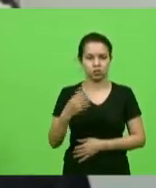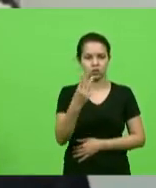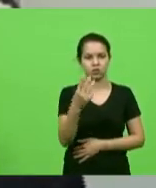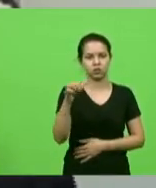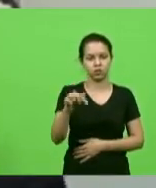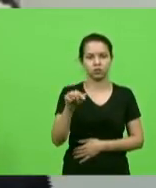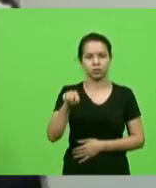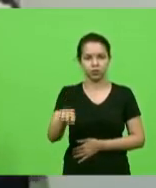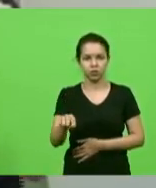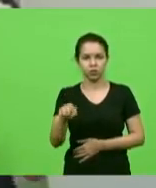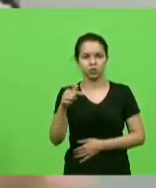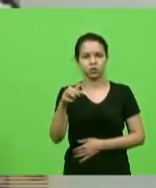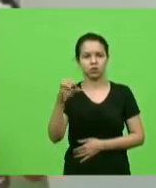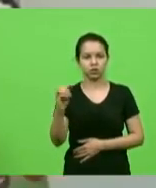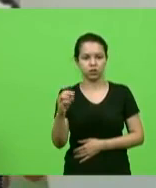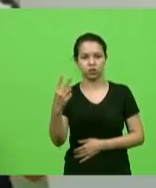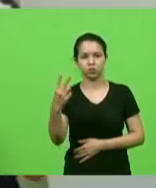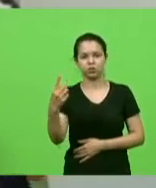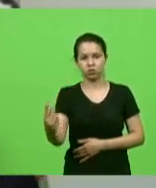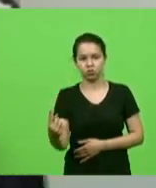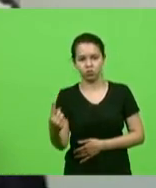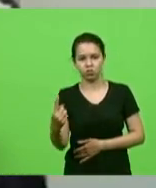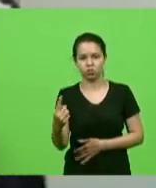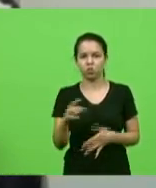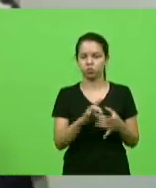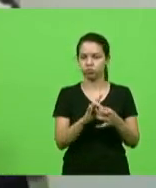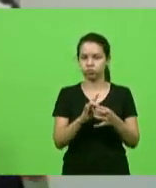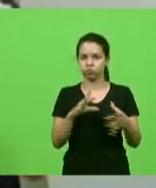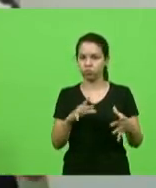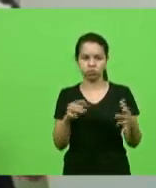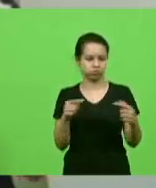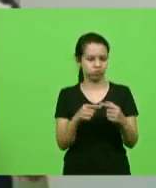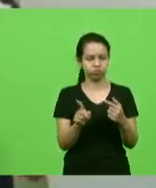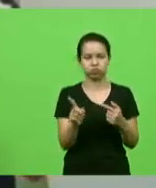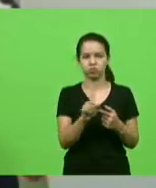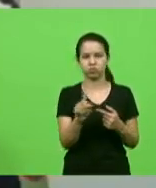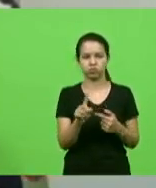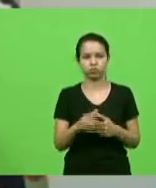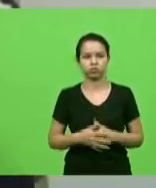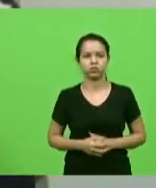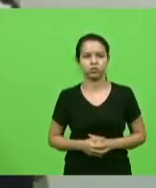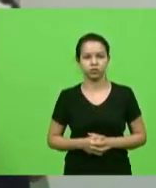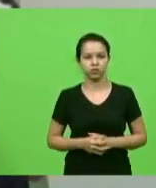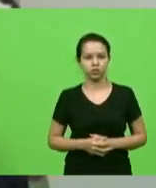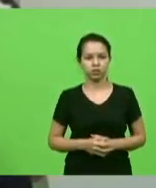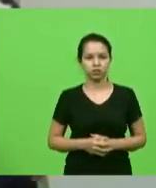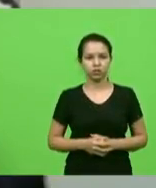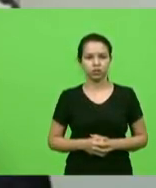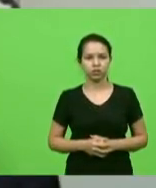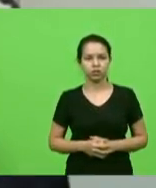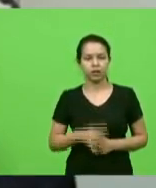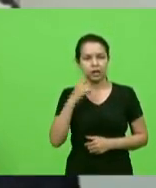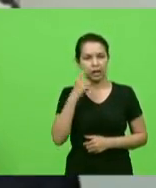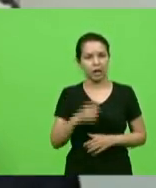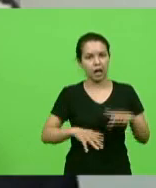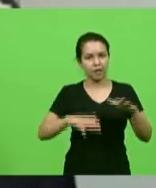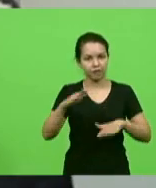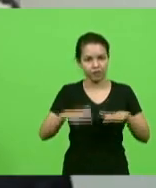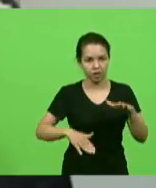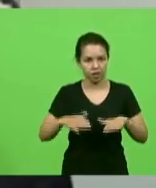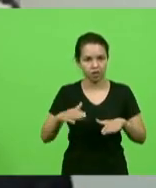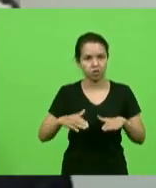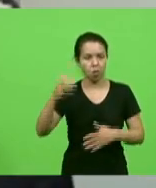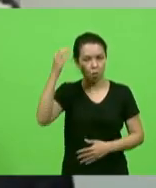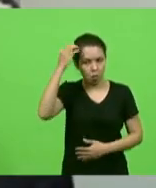37070 de 2021 uma coisa tá desconecta da outra o interesse em às vezes imputaram ao